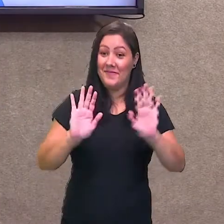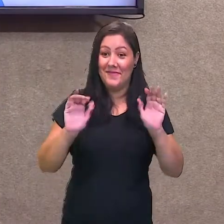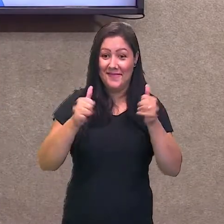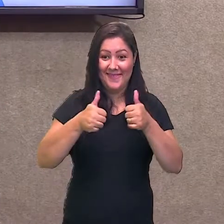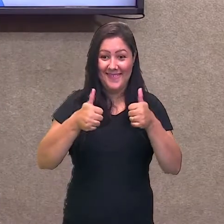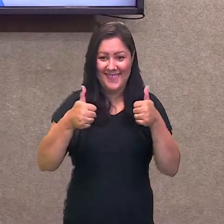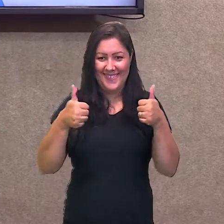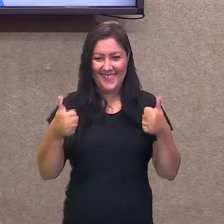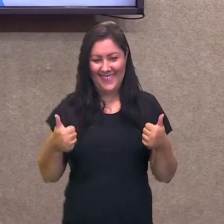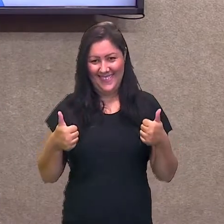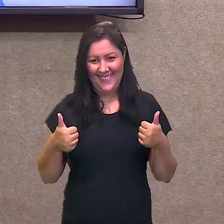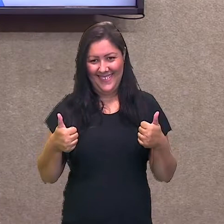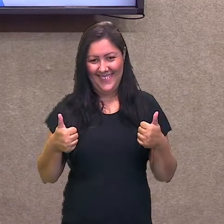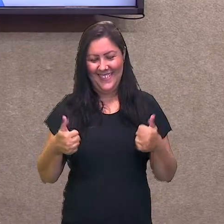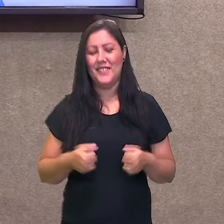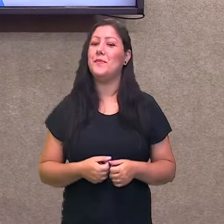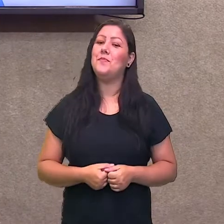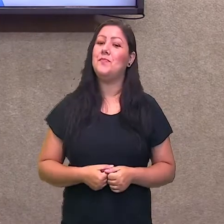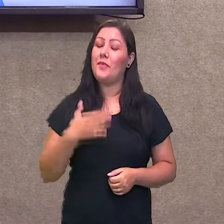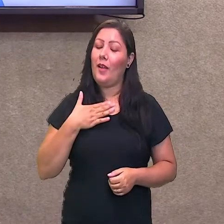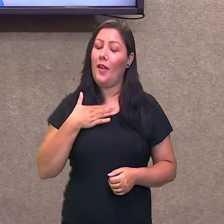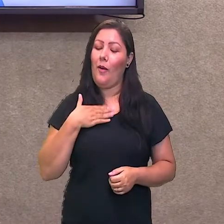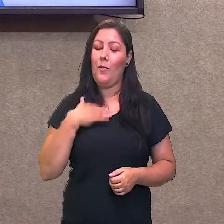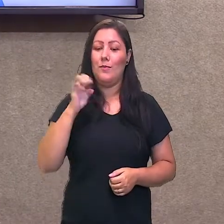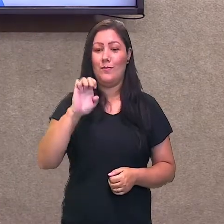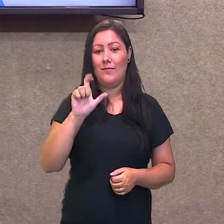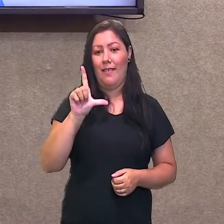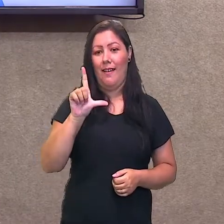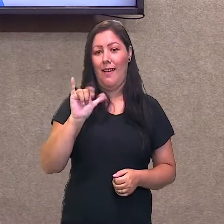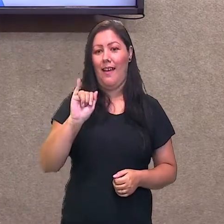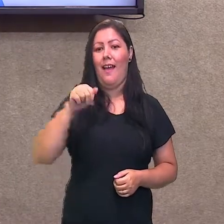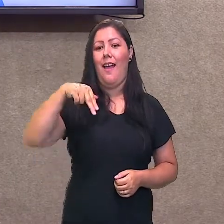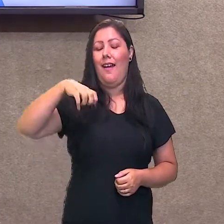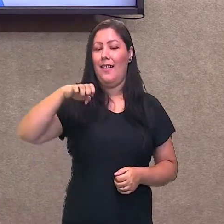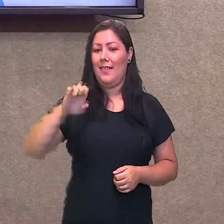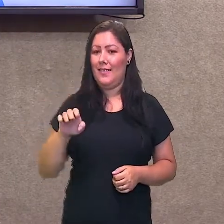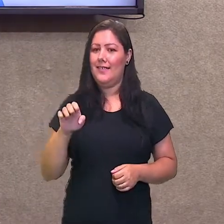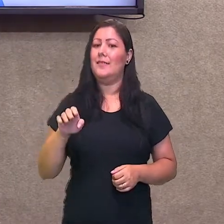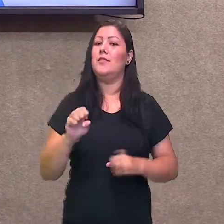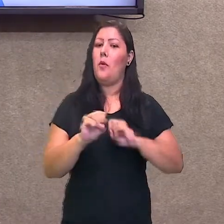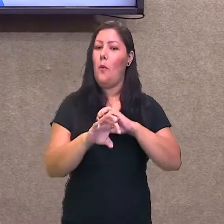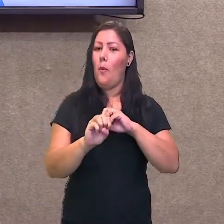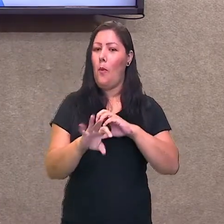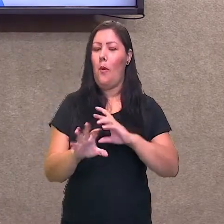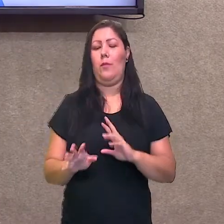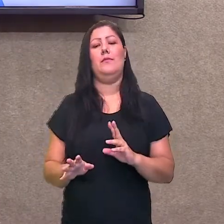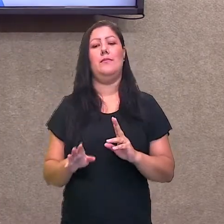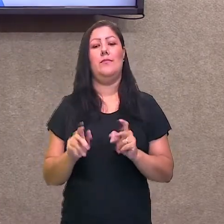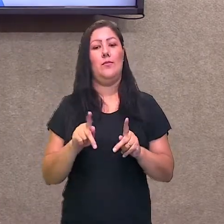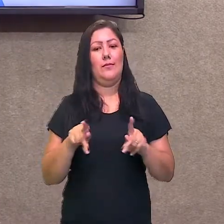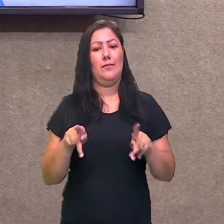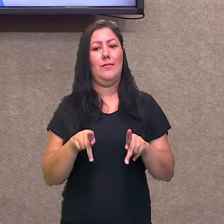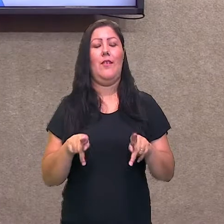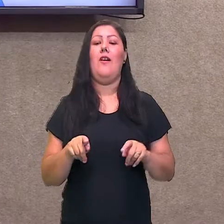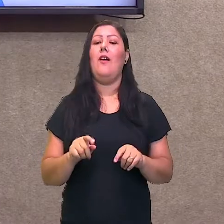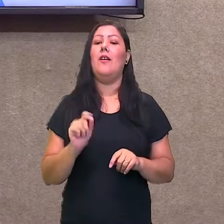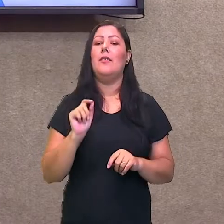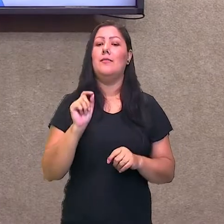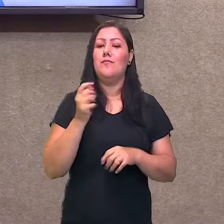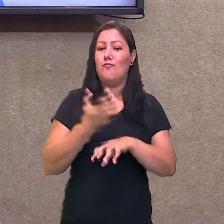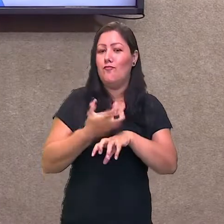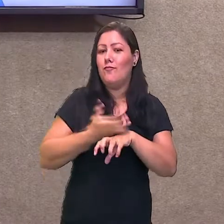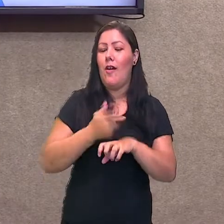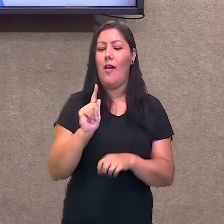estudante! Tudo bem? Eu sou Eliane, sua professora de Geografia, e a nossa aula hoje